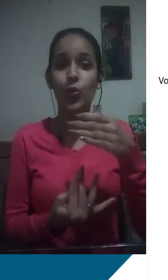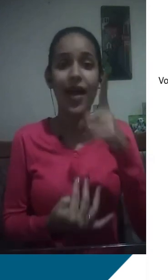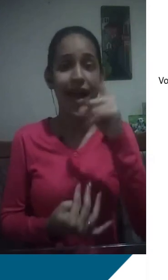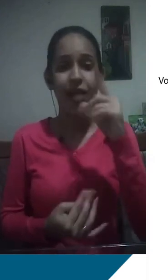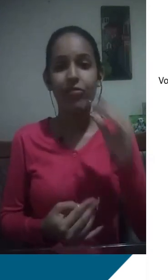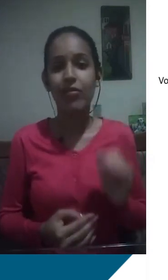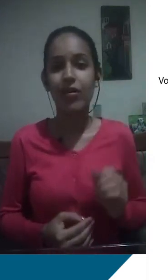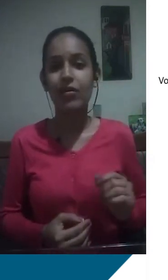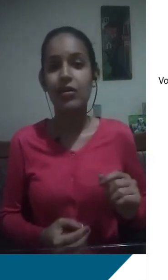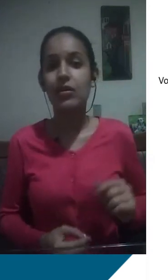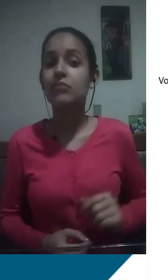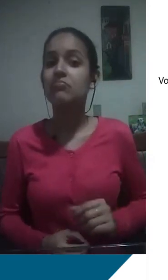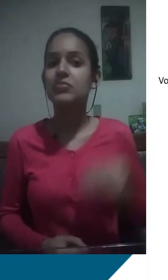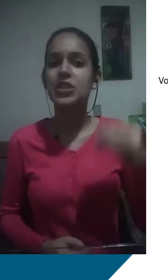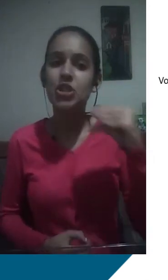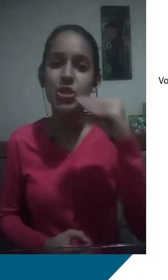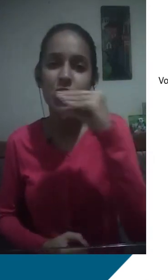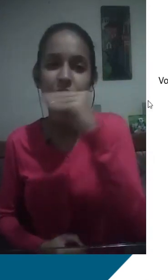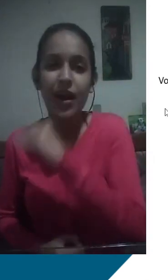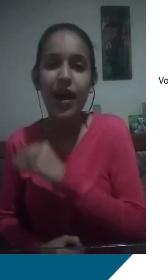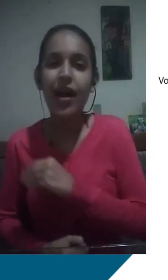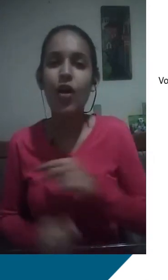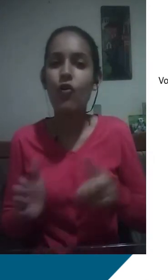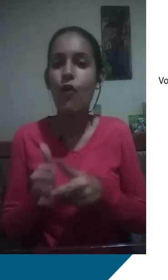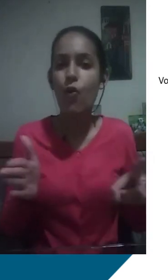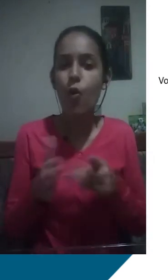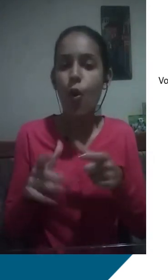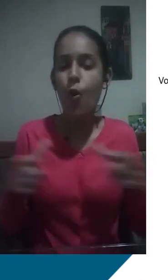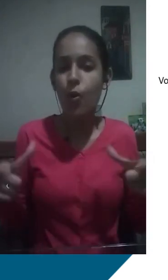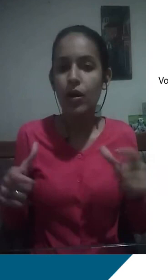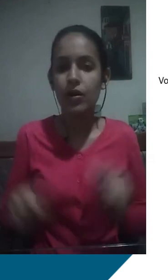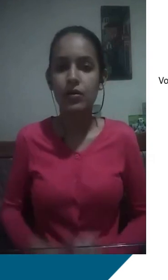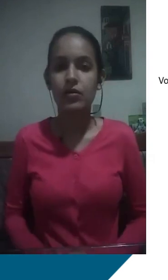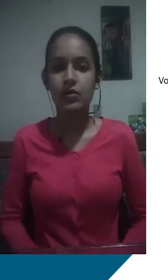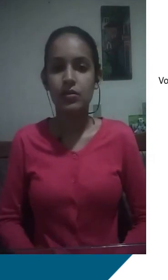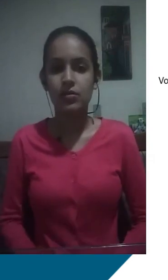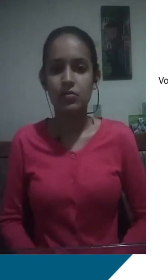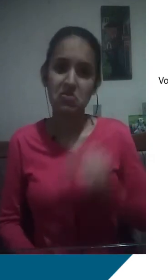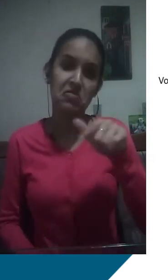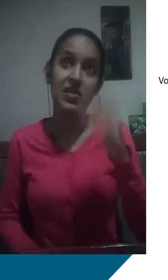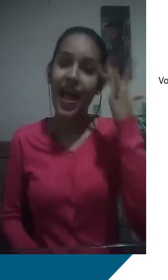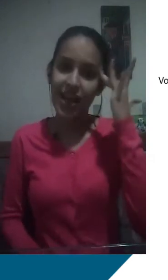maior a temperatura, maior o volume. Então, a gente esperaria essa reta aqui.